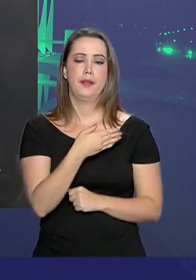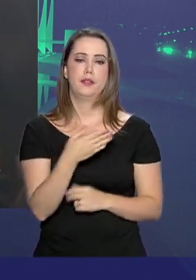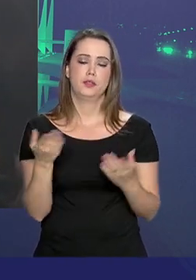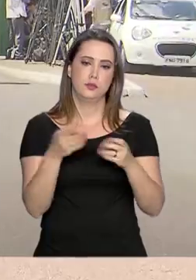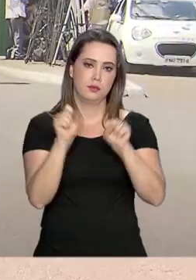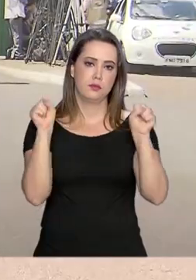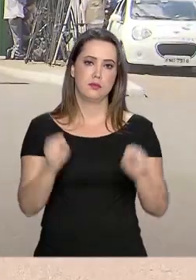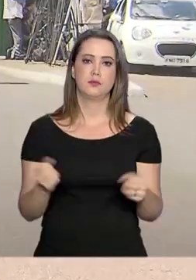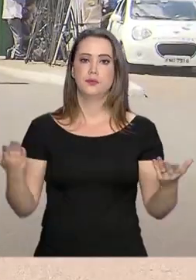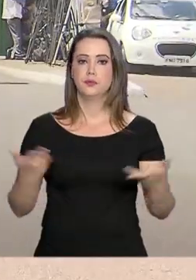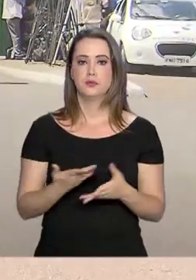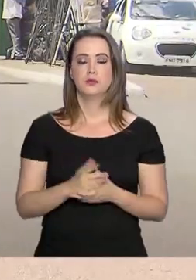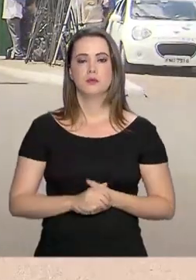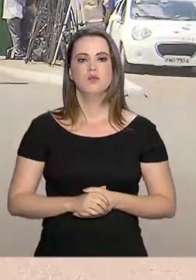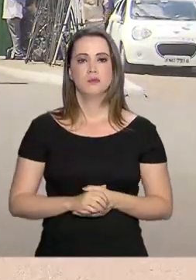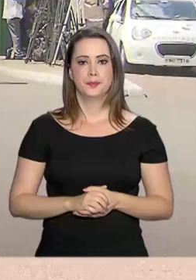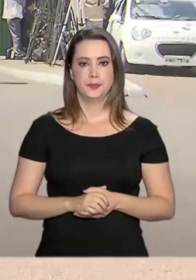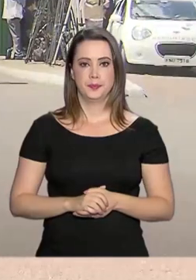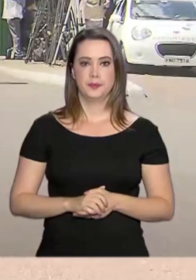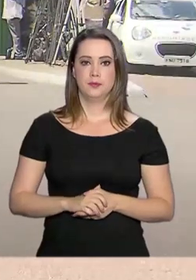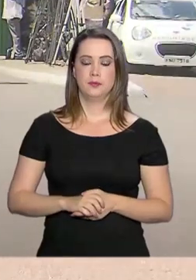hoje.